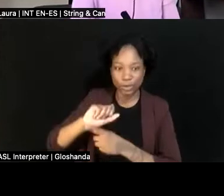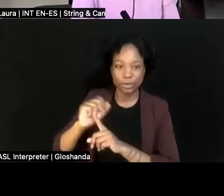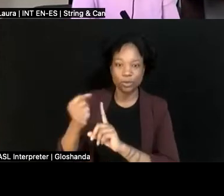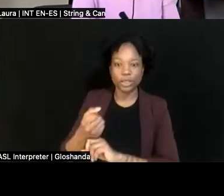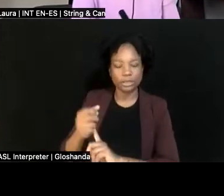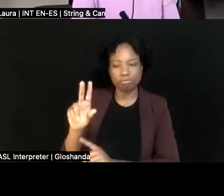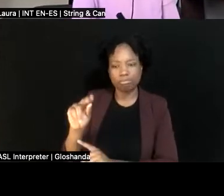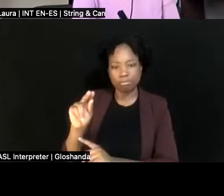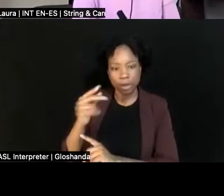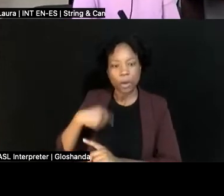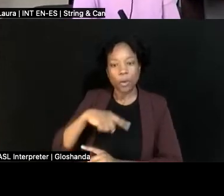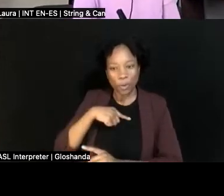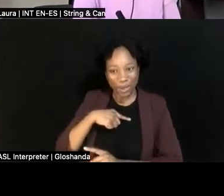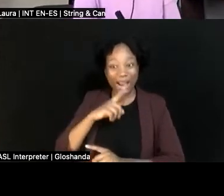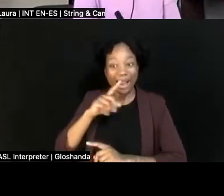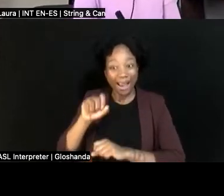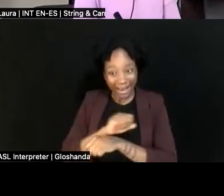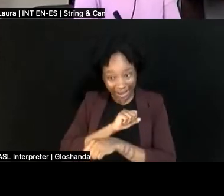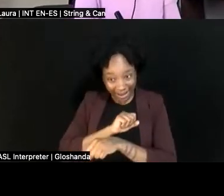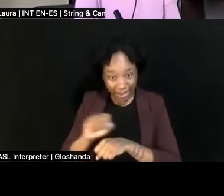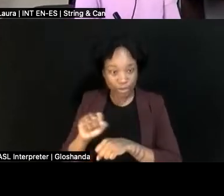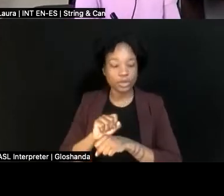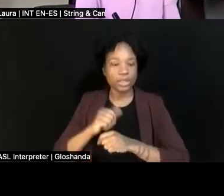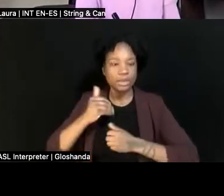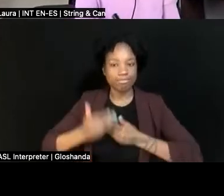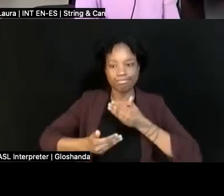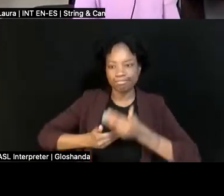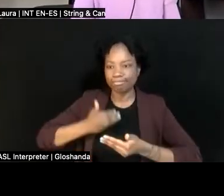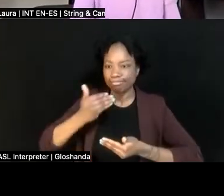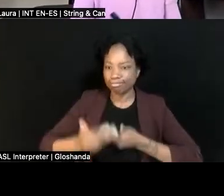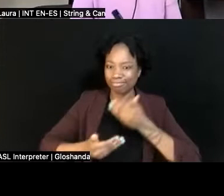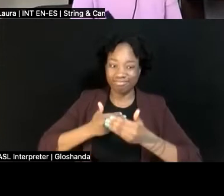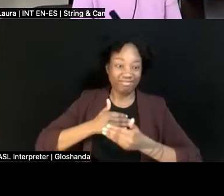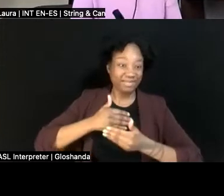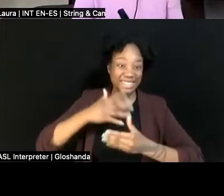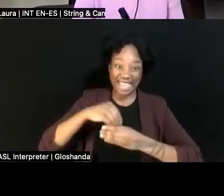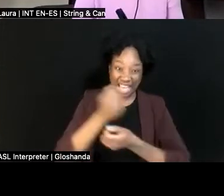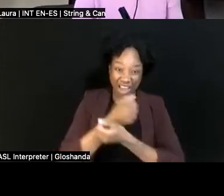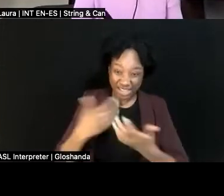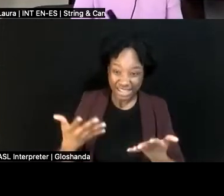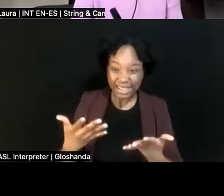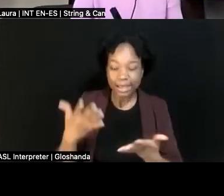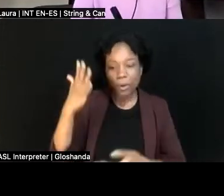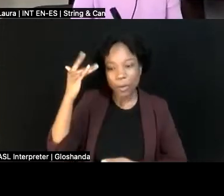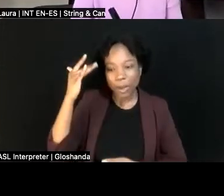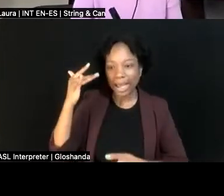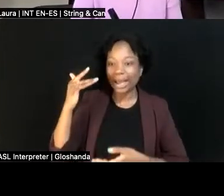estar actuando en ese sentido como un todo, porque la sociedad